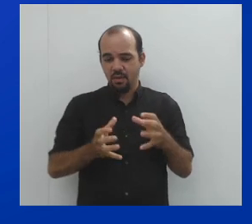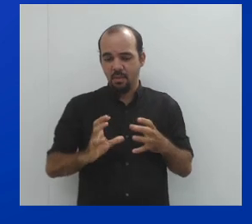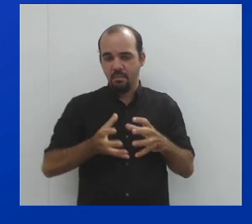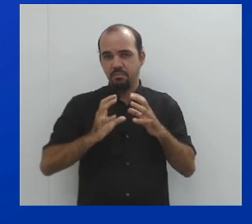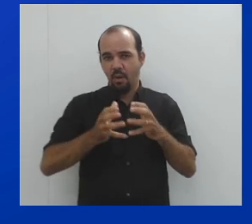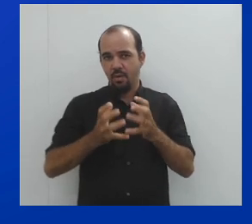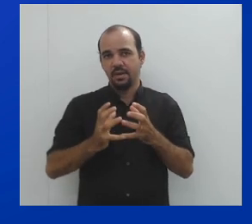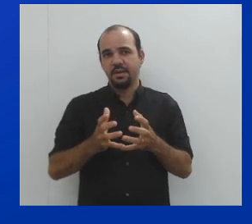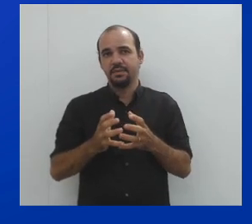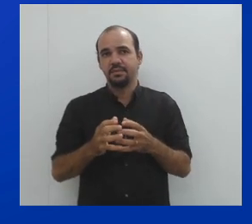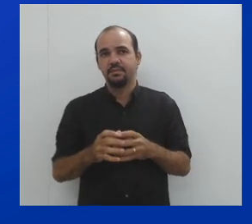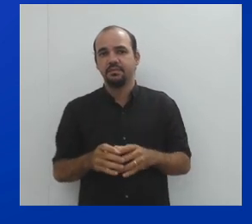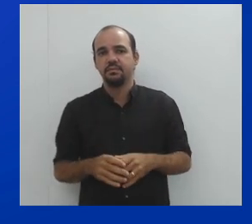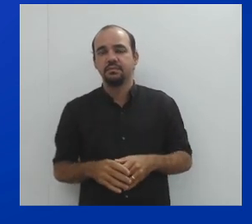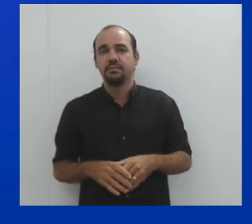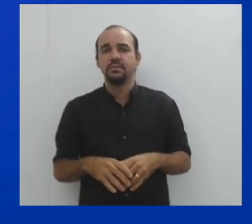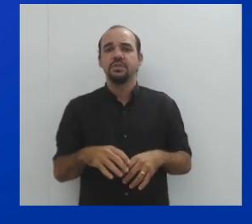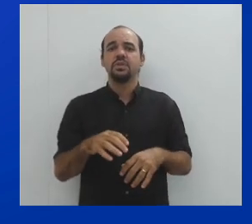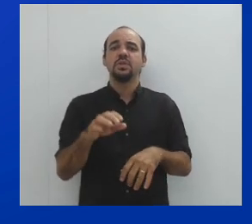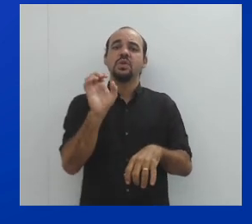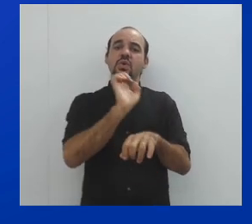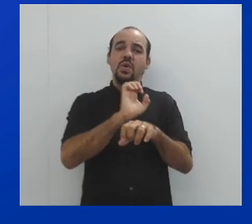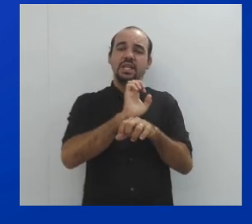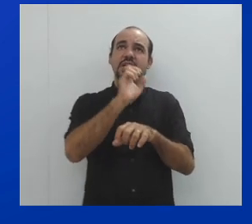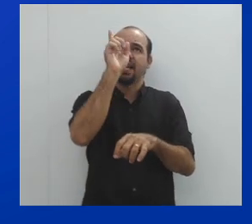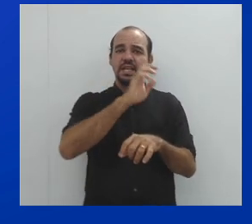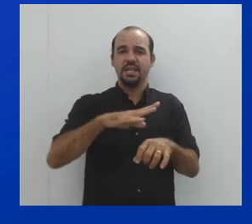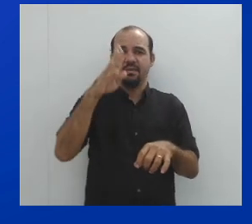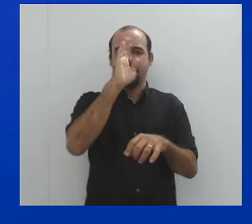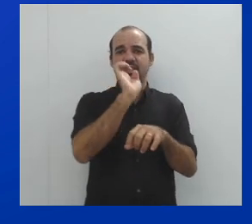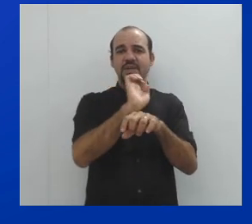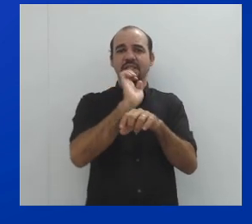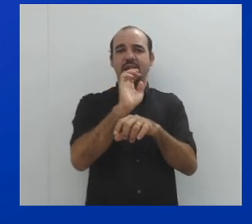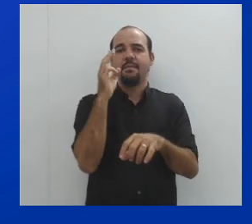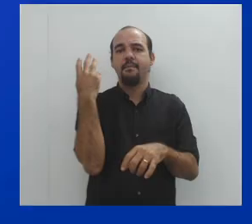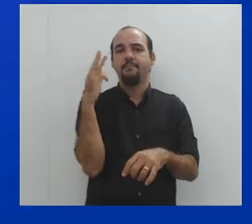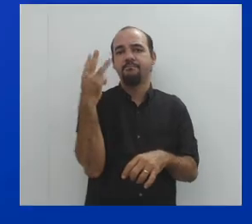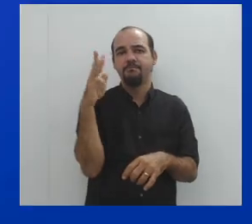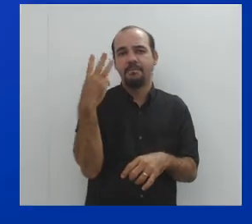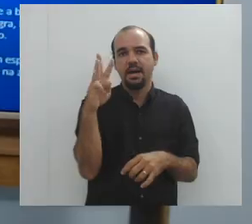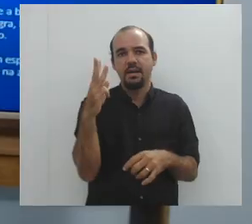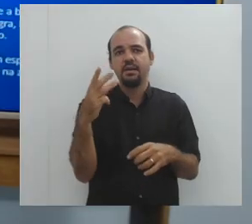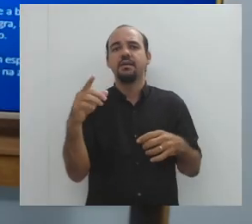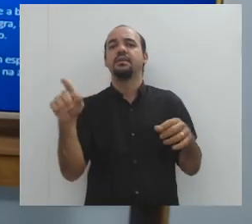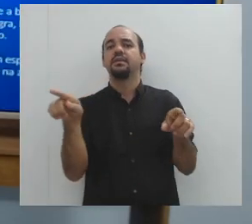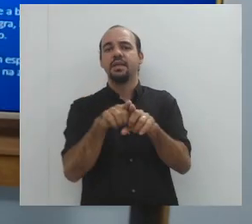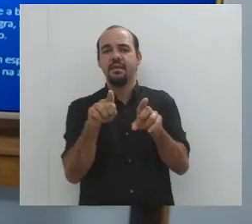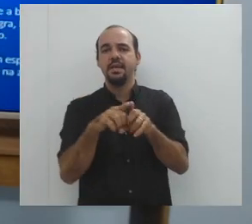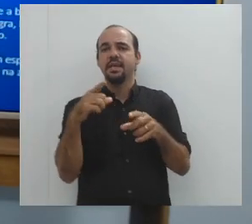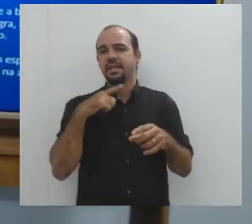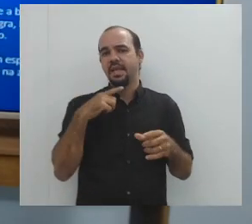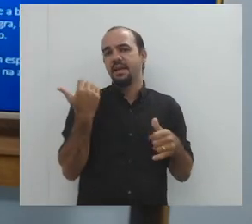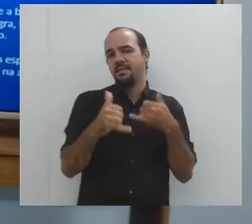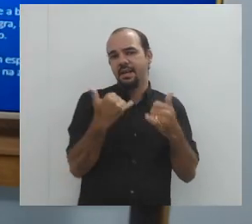Maranhão, com uma grande população negra, há o registro do jogo Capitão do Mato Amarra Negro.